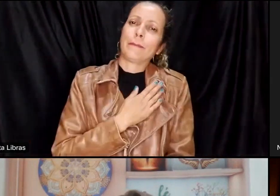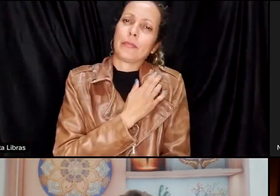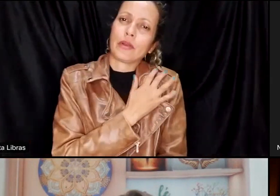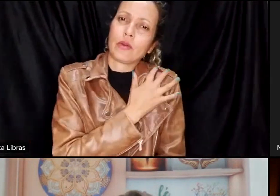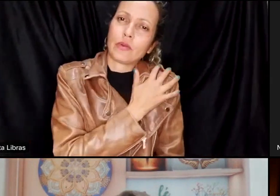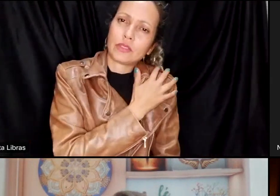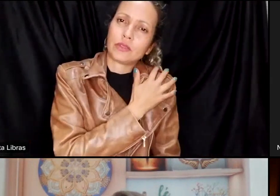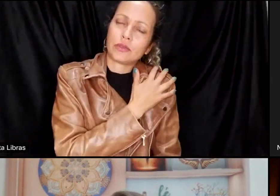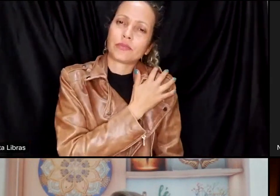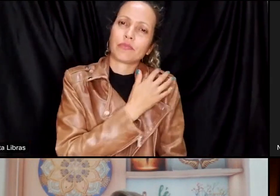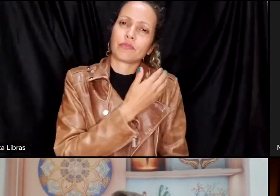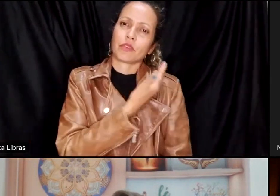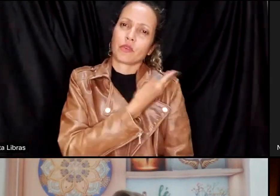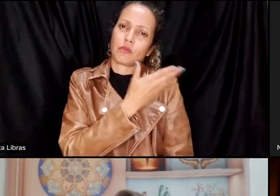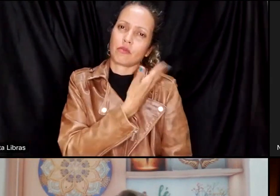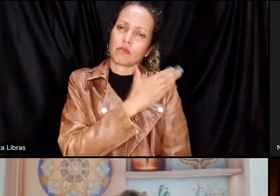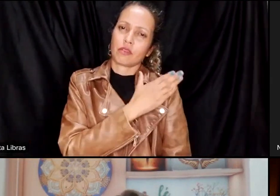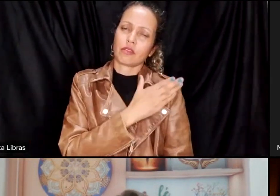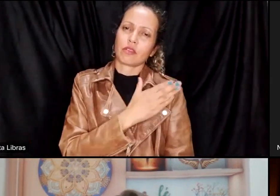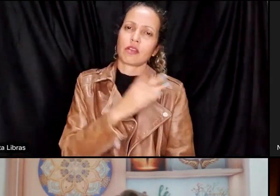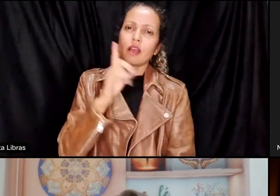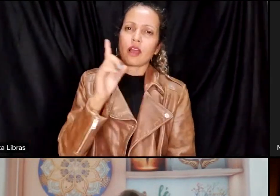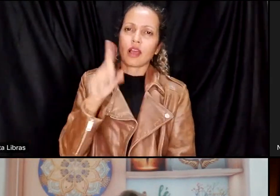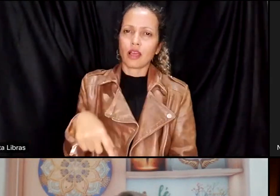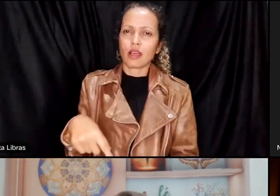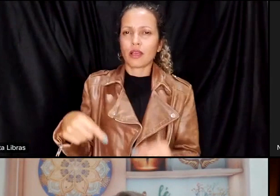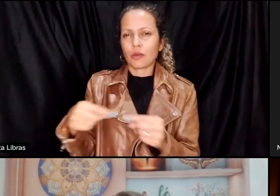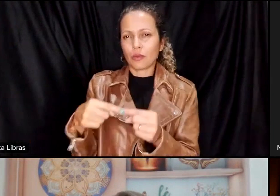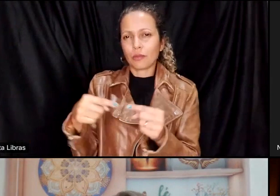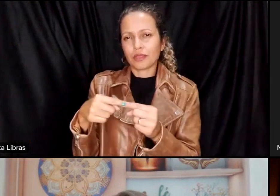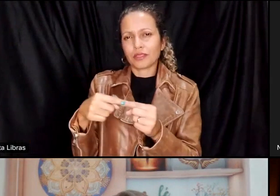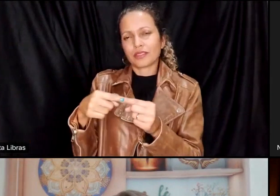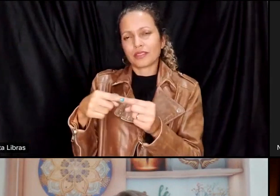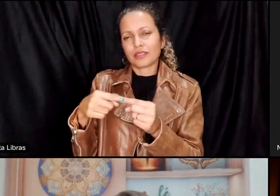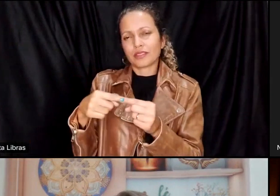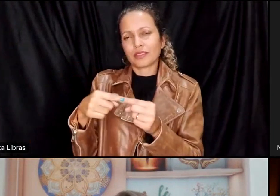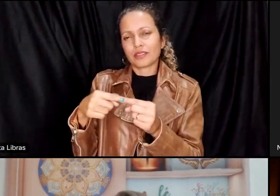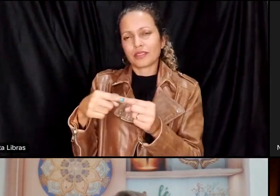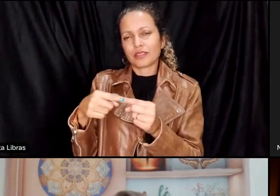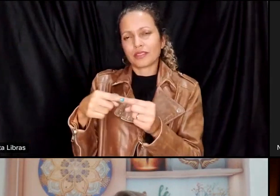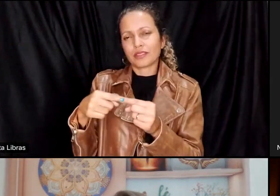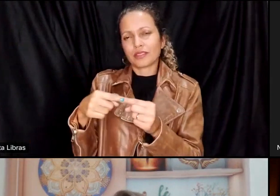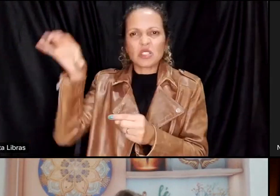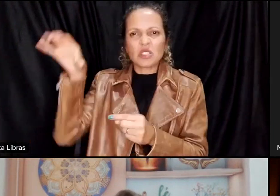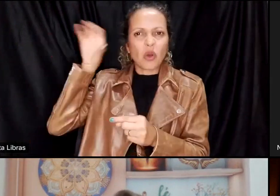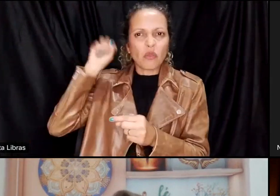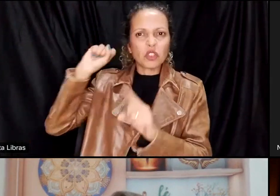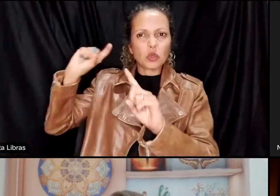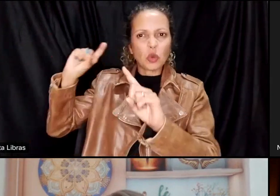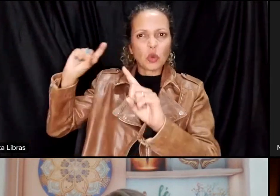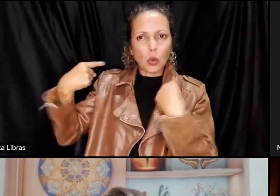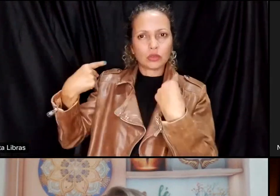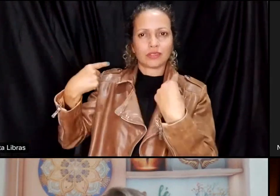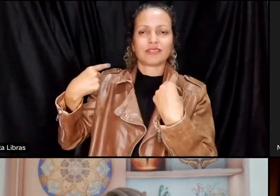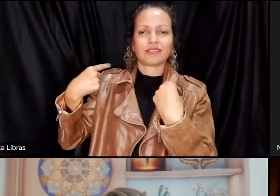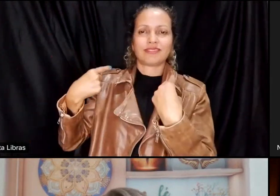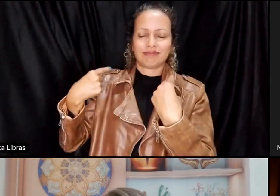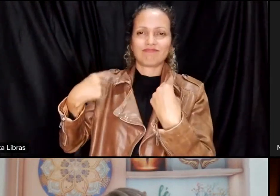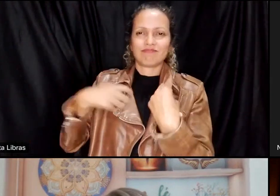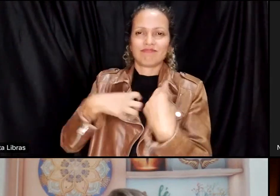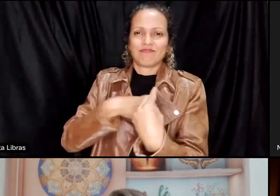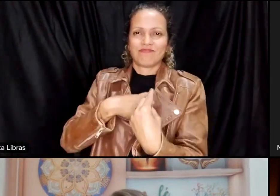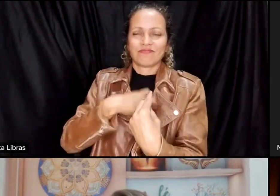ouvintismo, ou seja, dos ouvintes querem obrigar eles a ter a